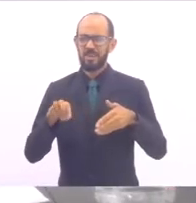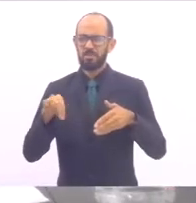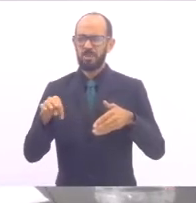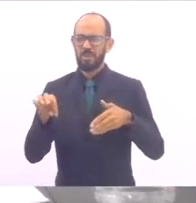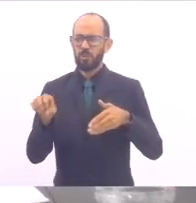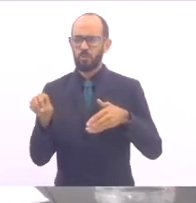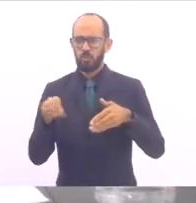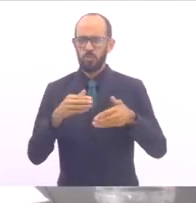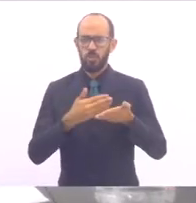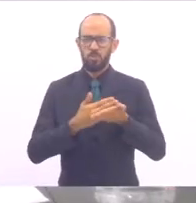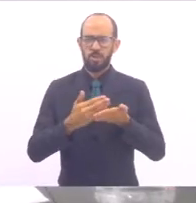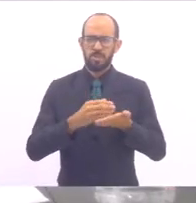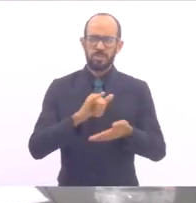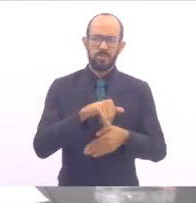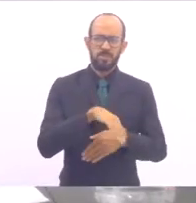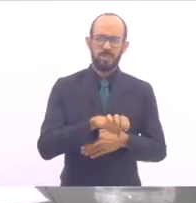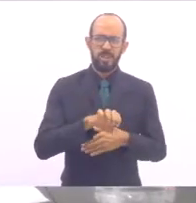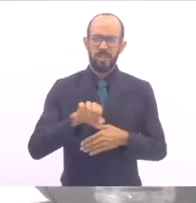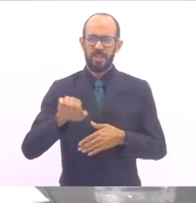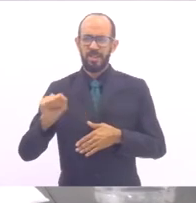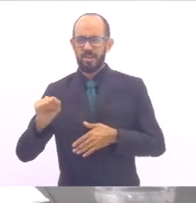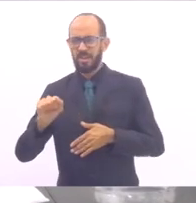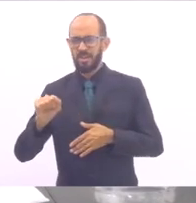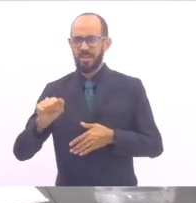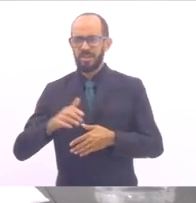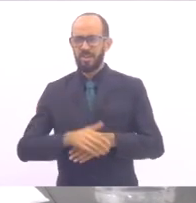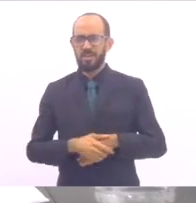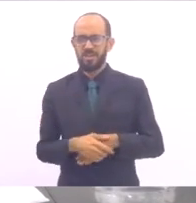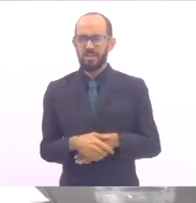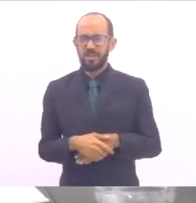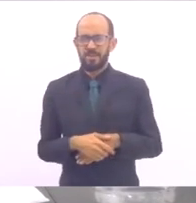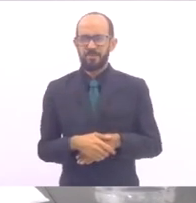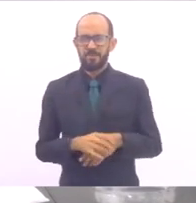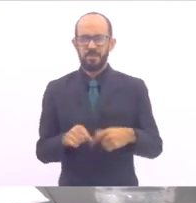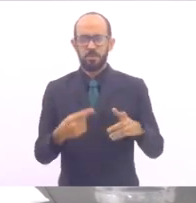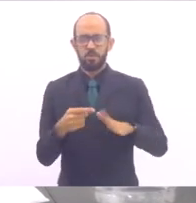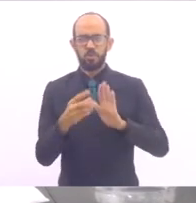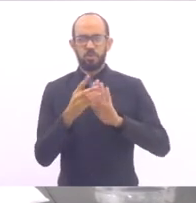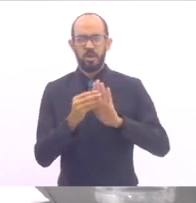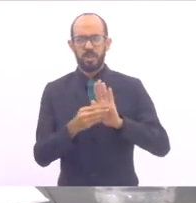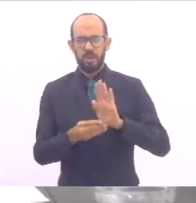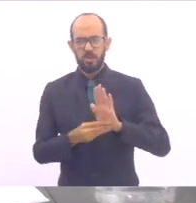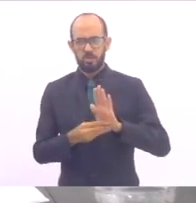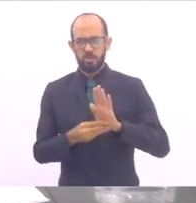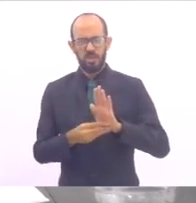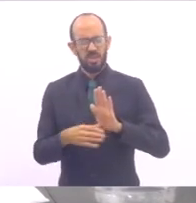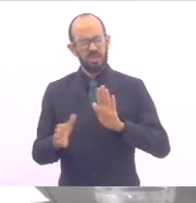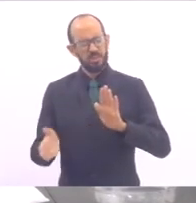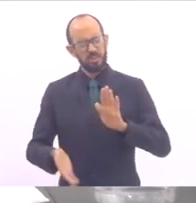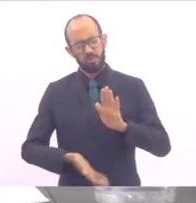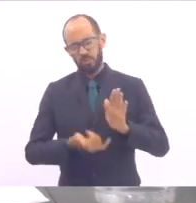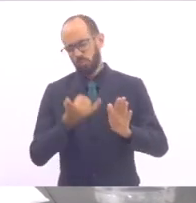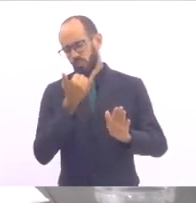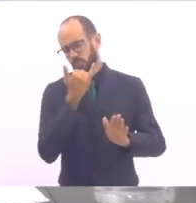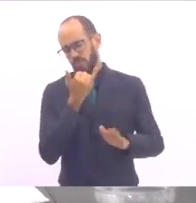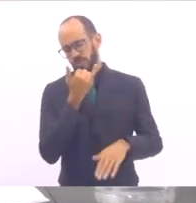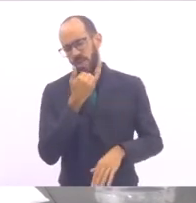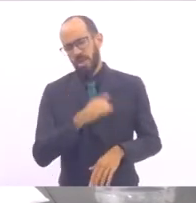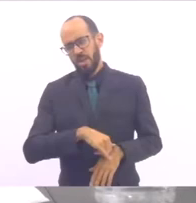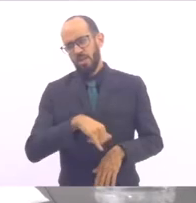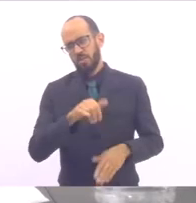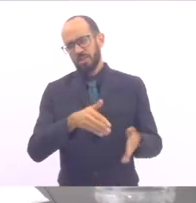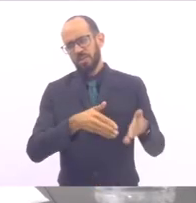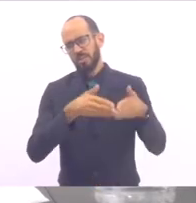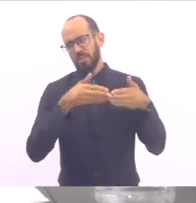começa com INEA, e a ideia do cadastro... Não, aqui. Licenciamento